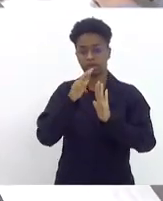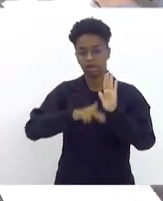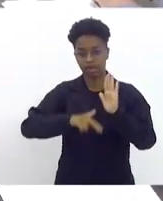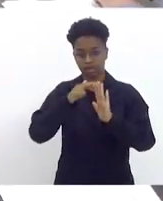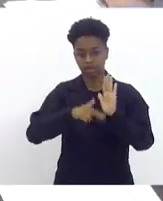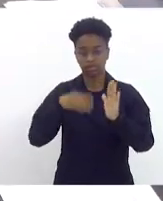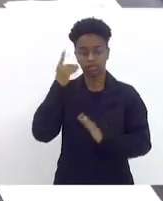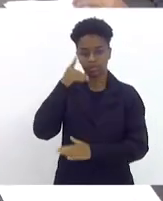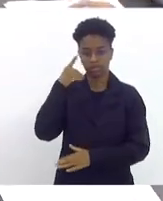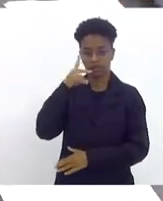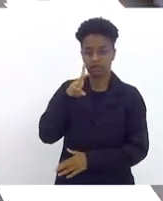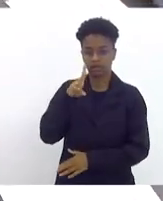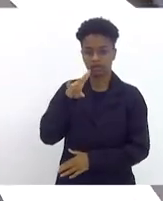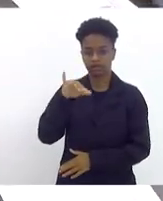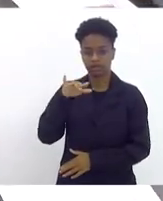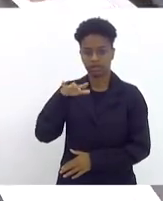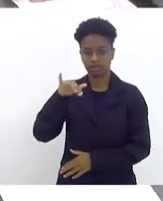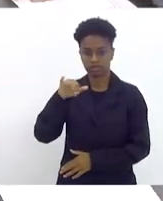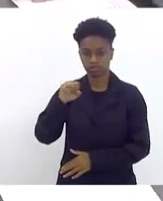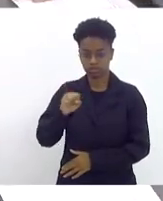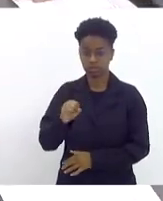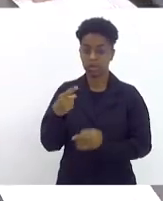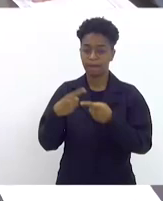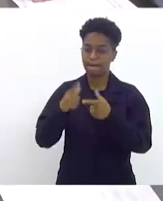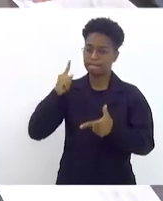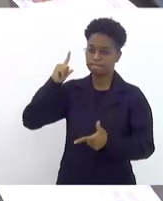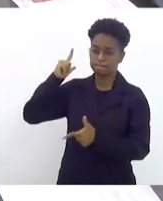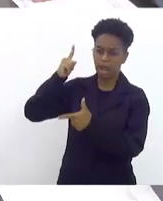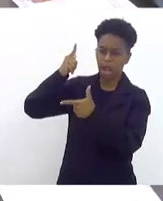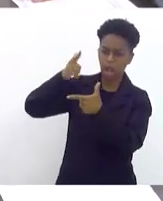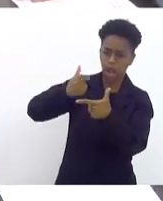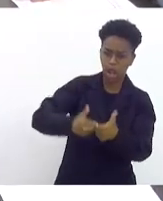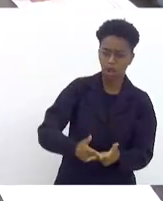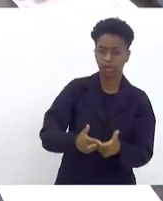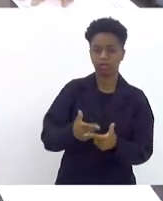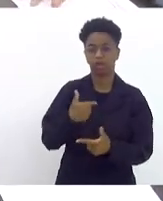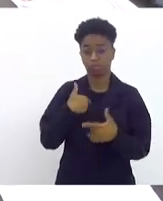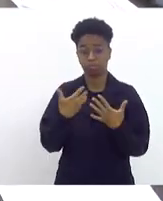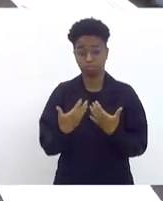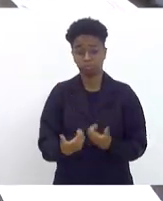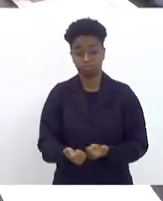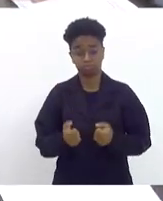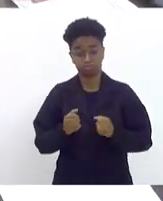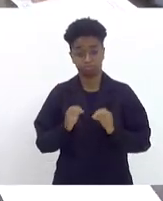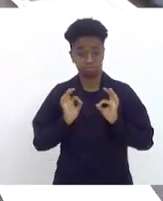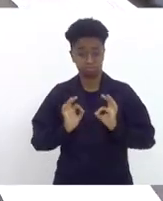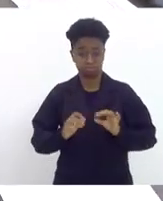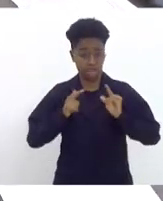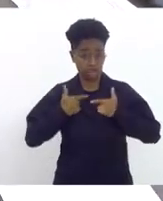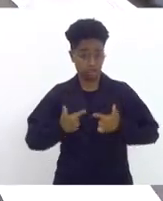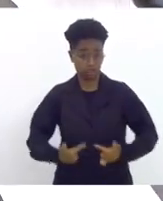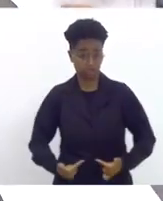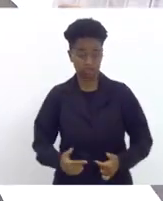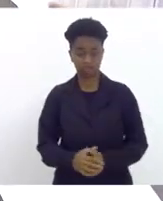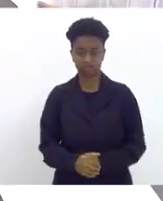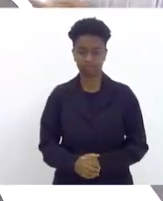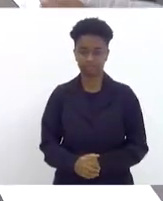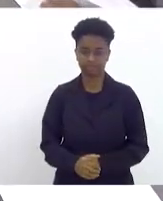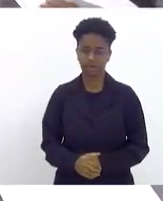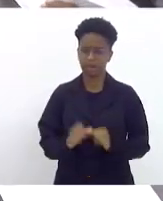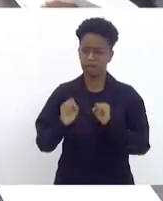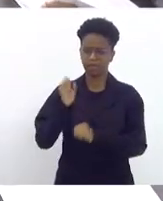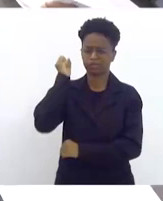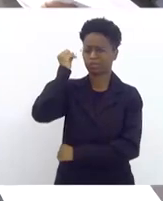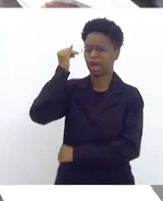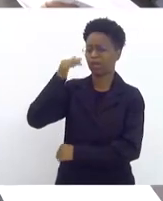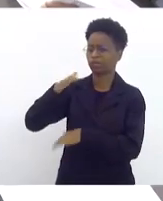deputado Vinícius cozzolino que nem uma bronca terrível e eu acatei bem disciplinado que sou a noite é uma criança